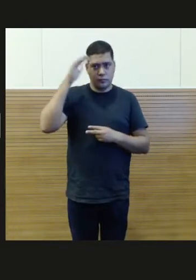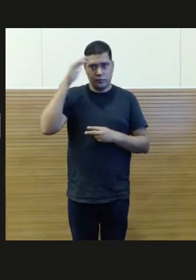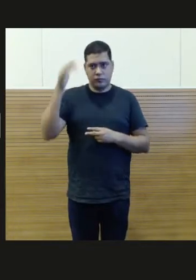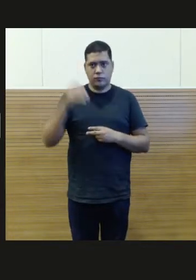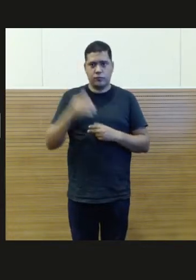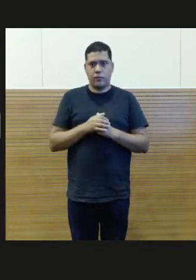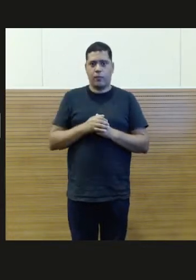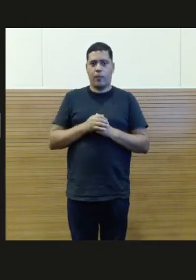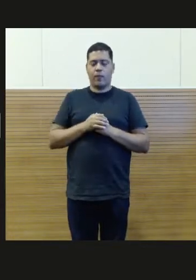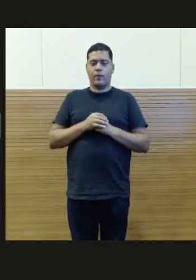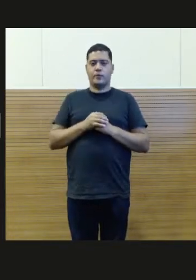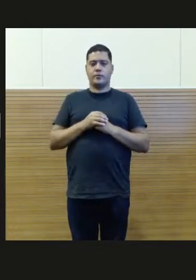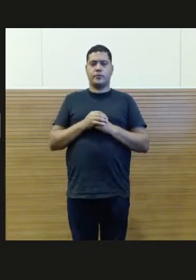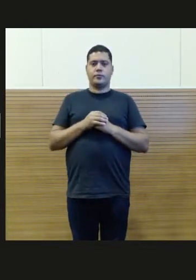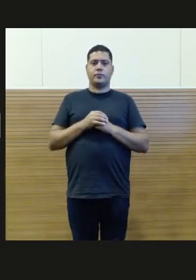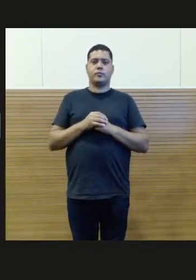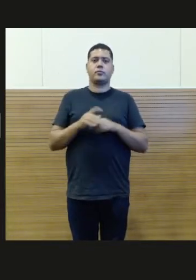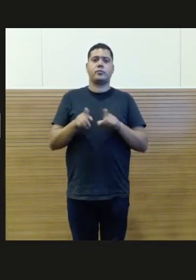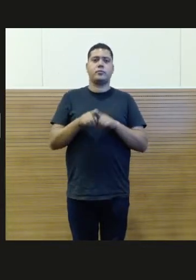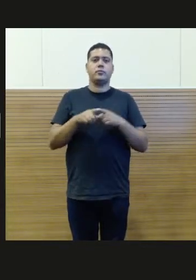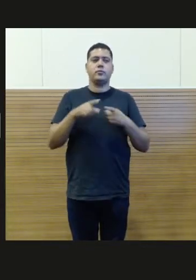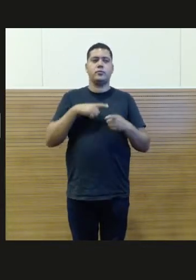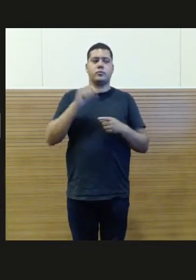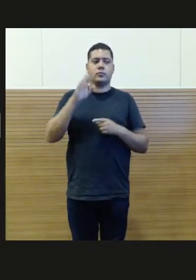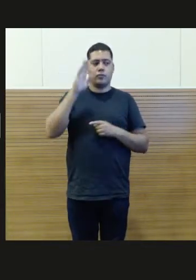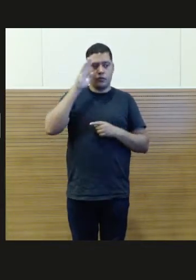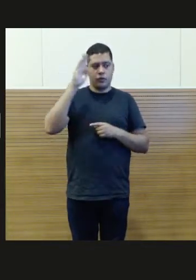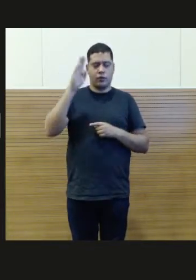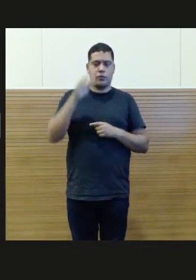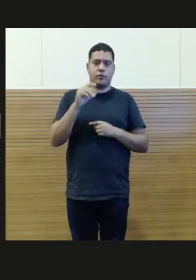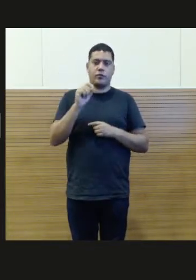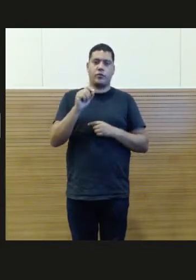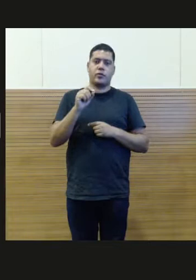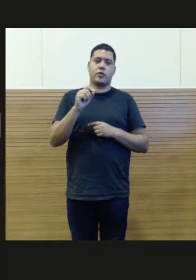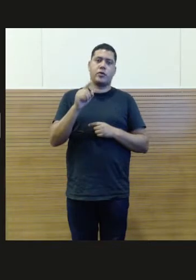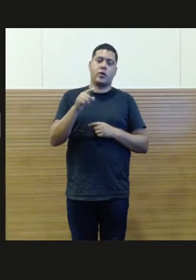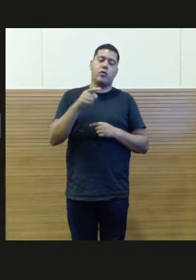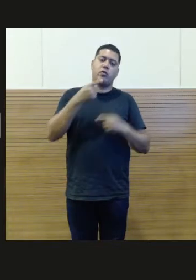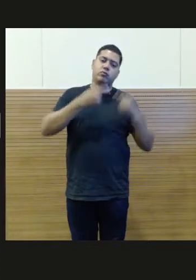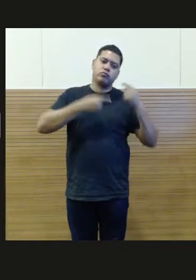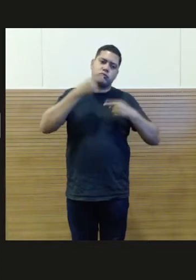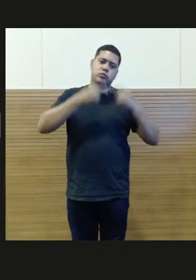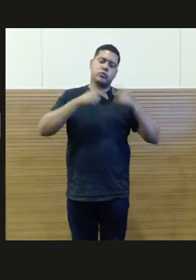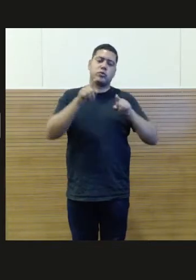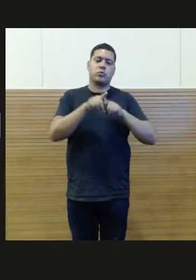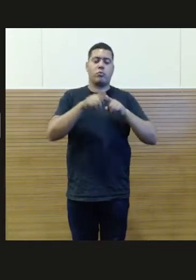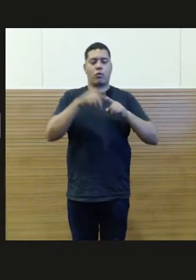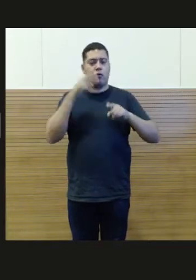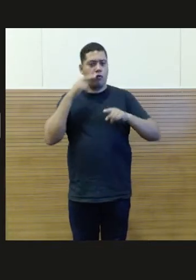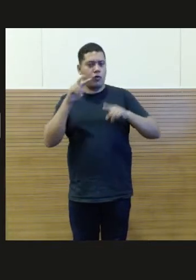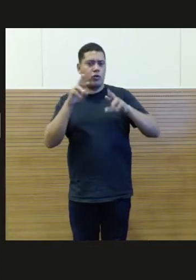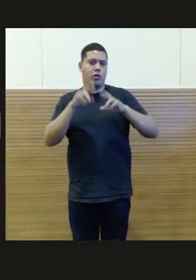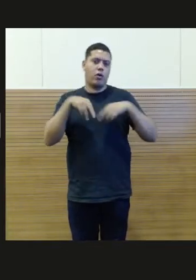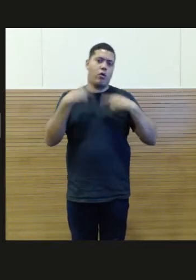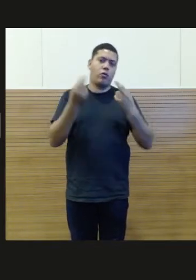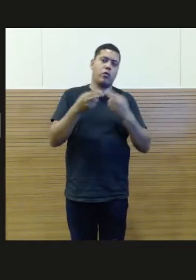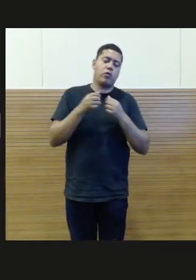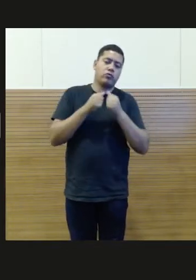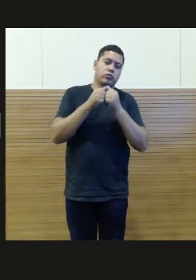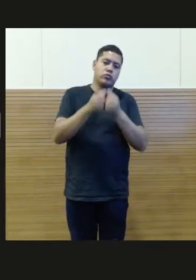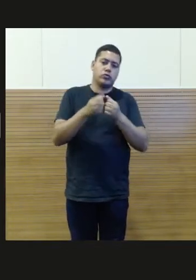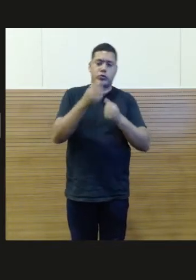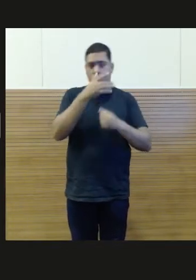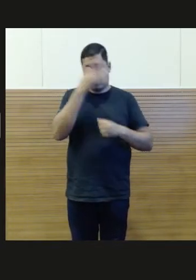Explicou os princípios explícitos, as minutas foram discutidas e revistas em reuniões com